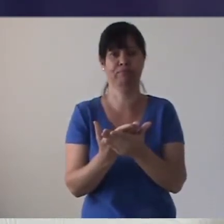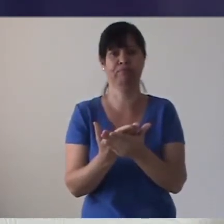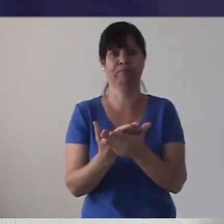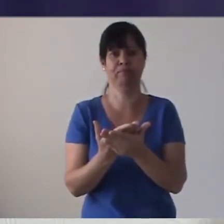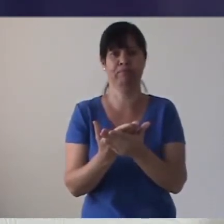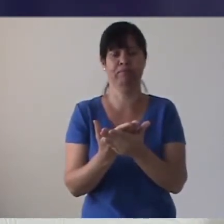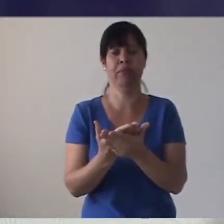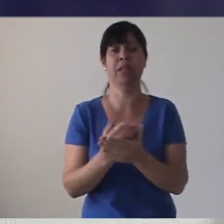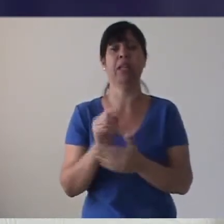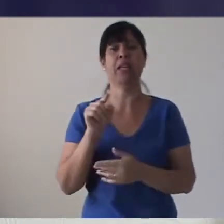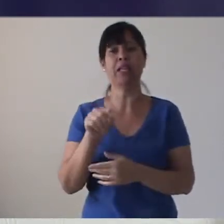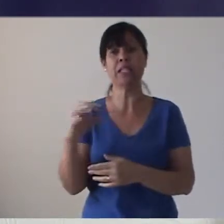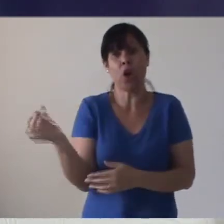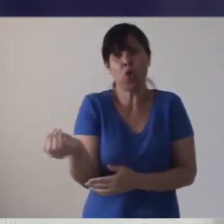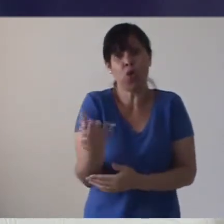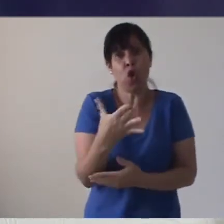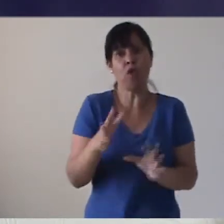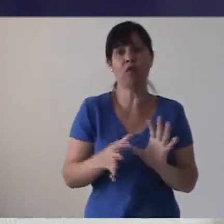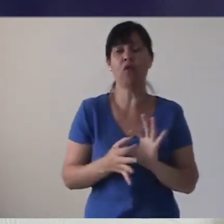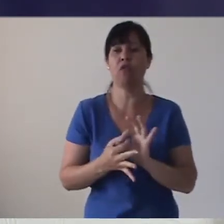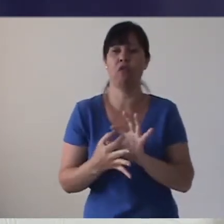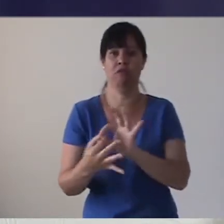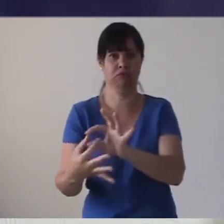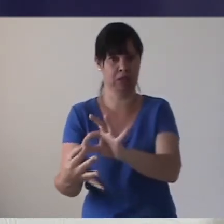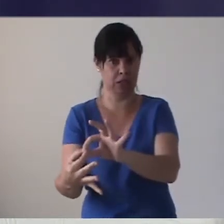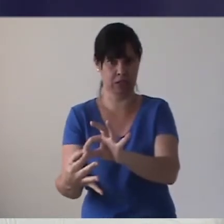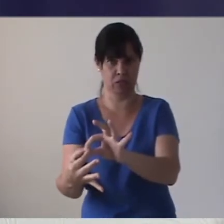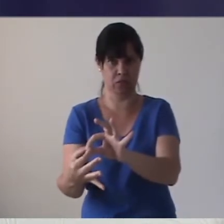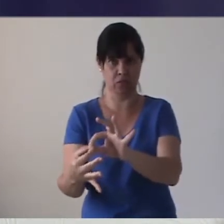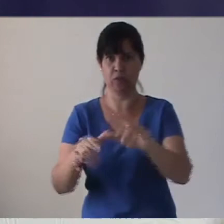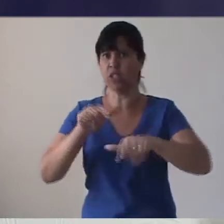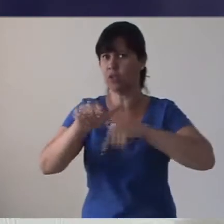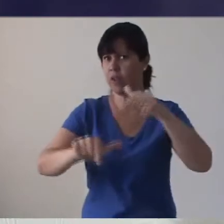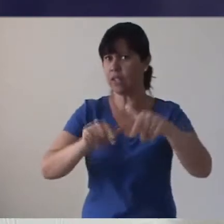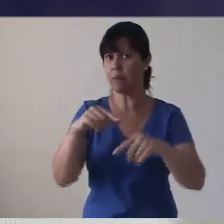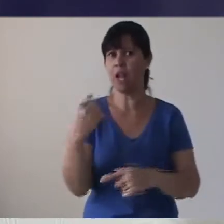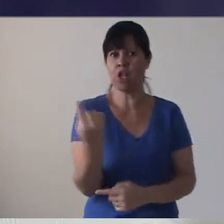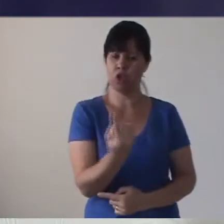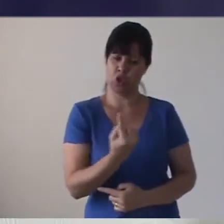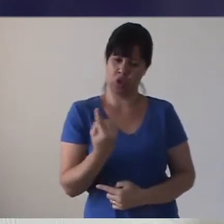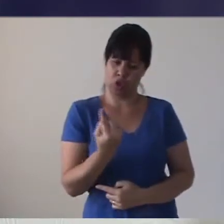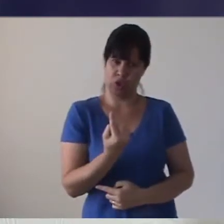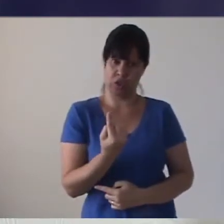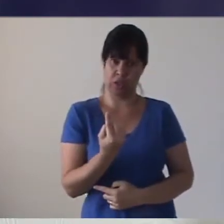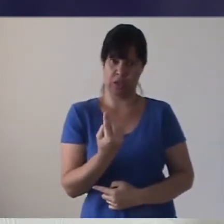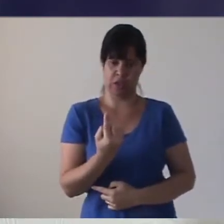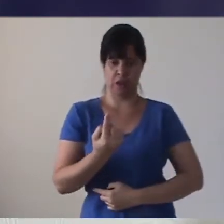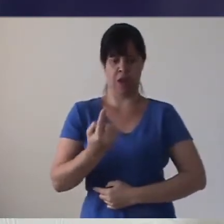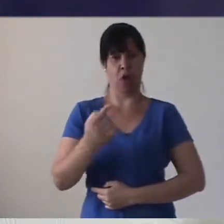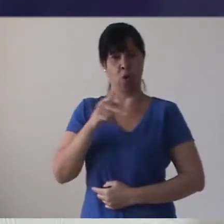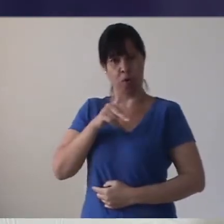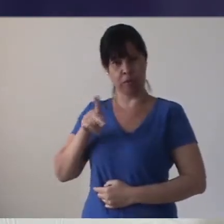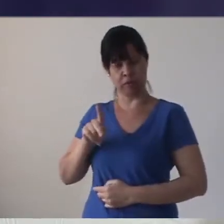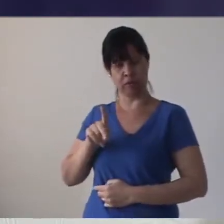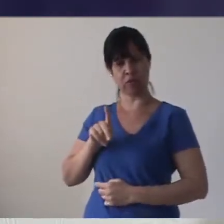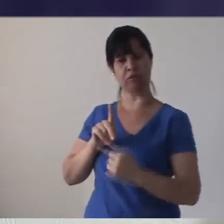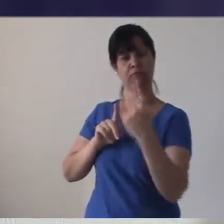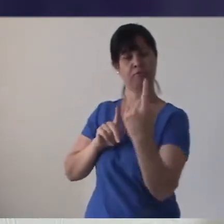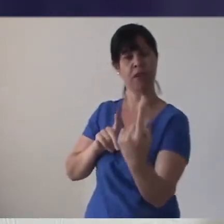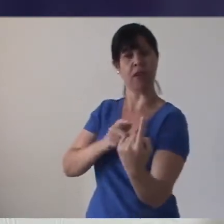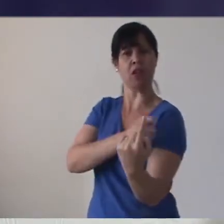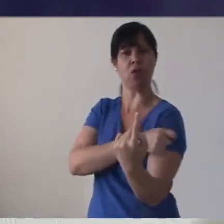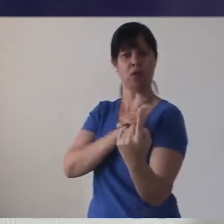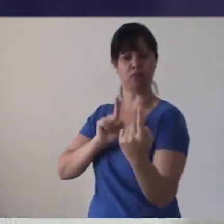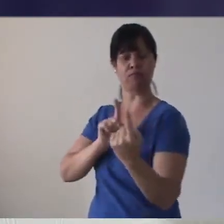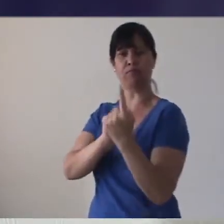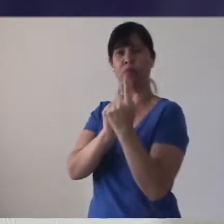aula. Tá? Esse é o novo contexto. Você não trabalha mais individualmente com o seu aluno, tá? Você